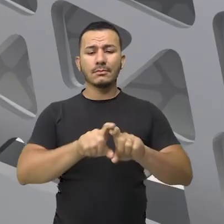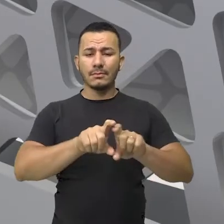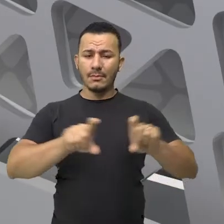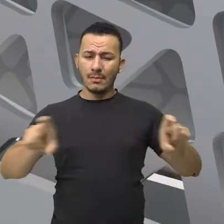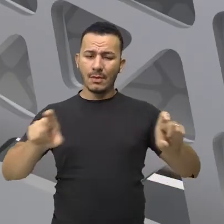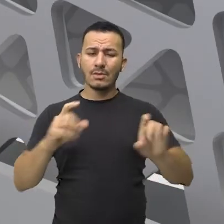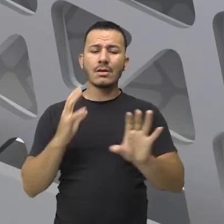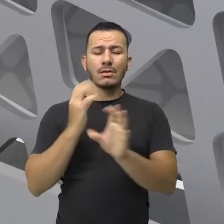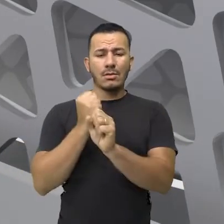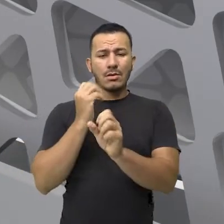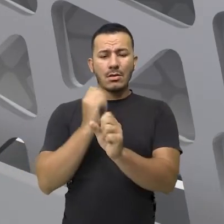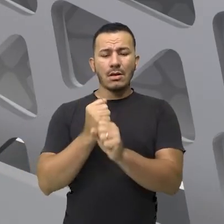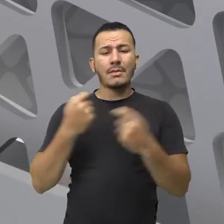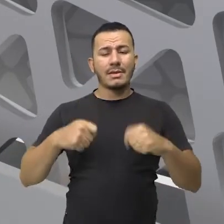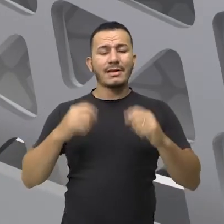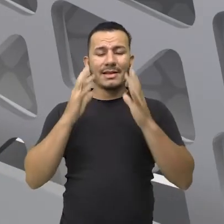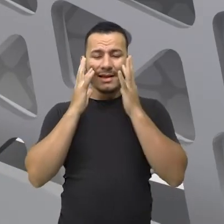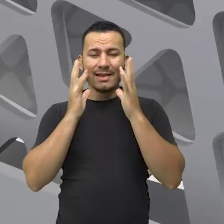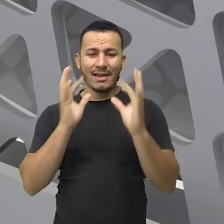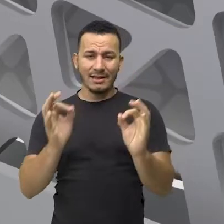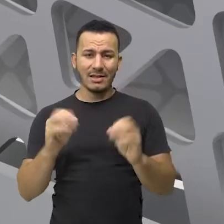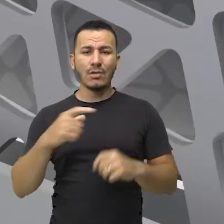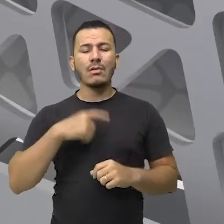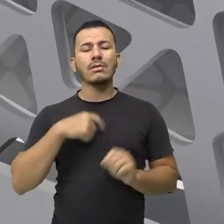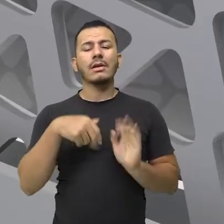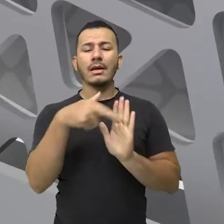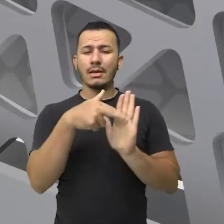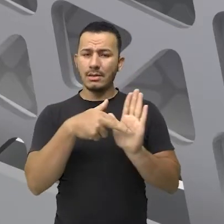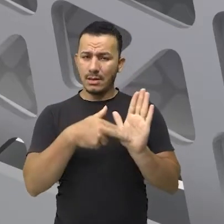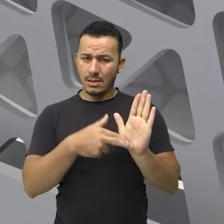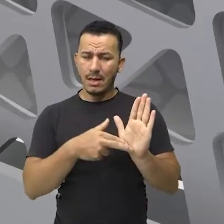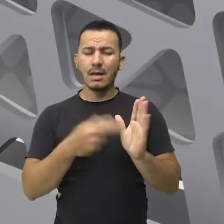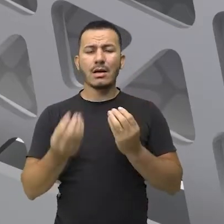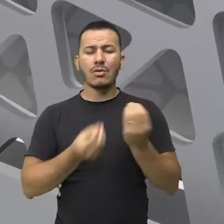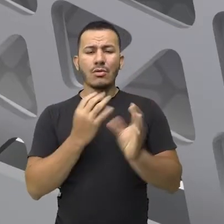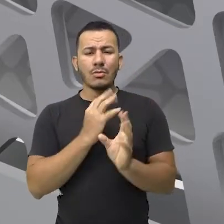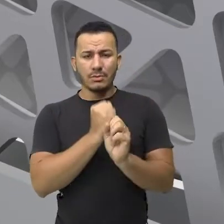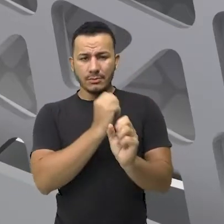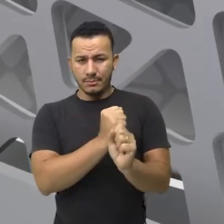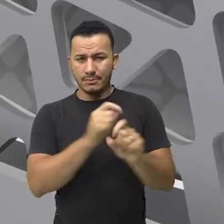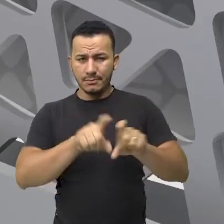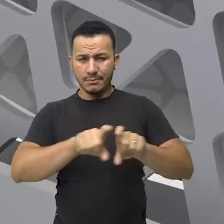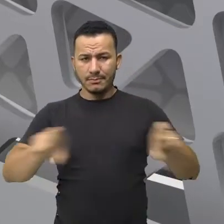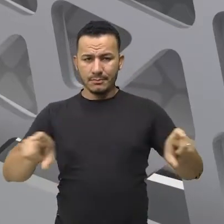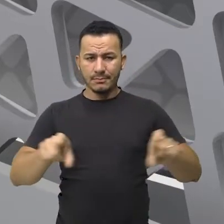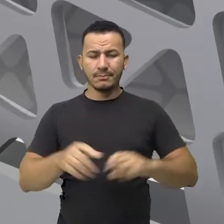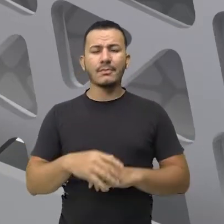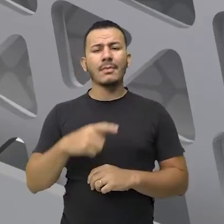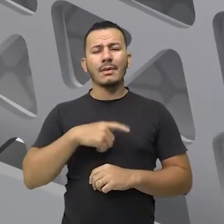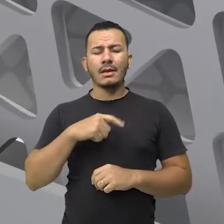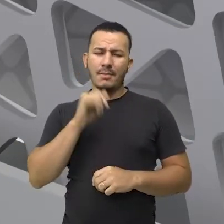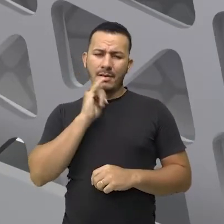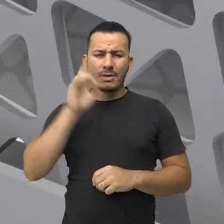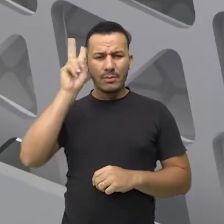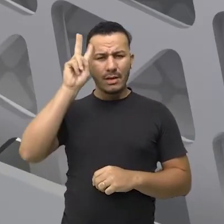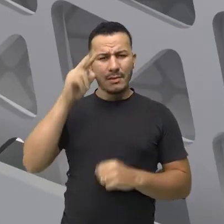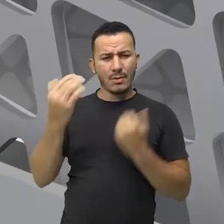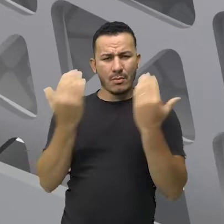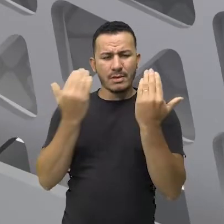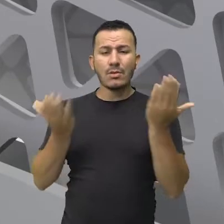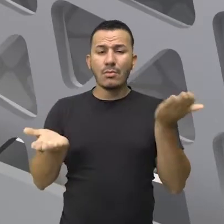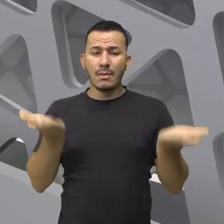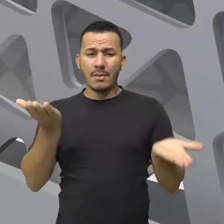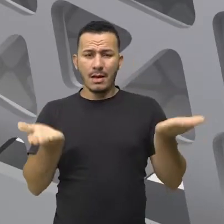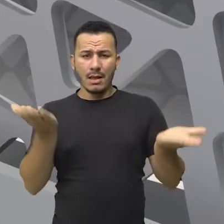equação, você tem que ficar esperto, porque nós temos os princípios de resolução de equação. Lembra? Princípio de uma balança,